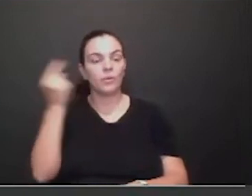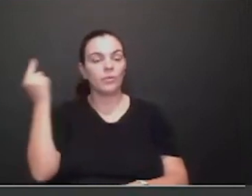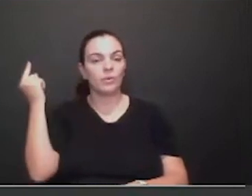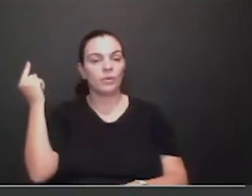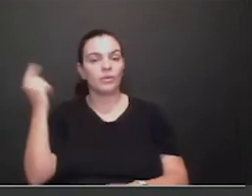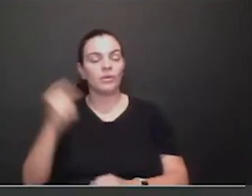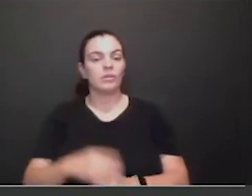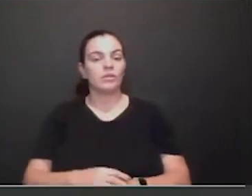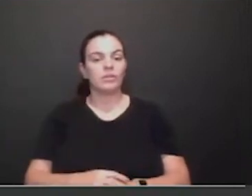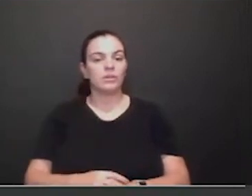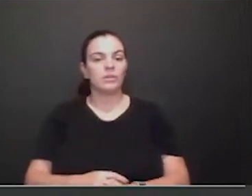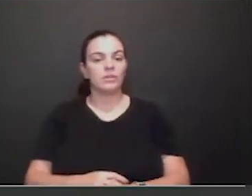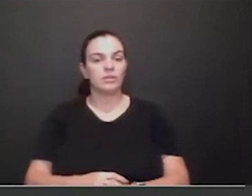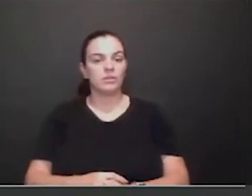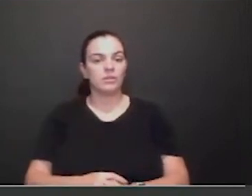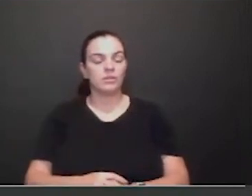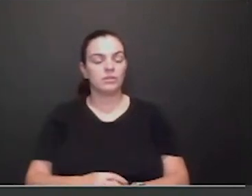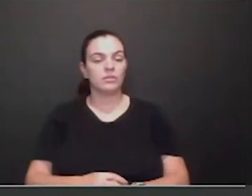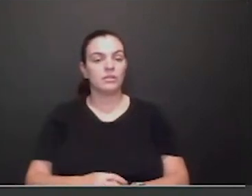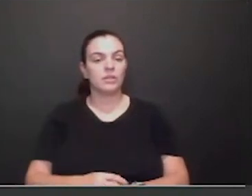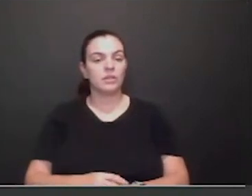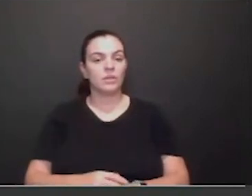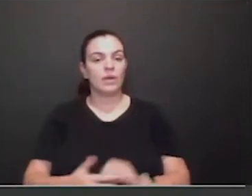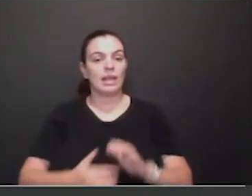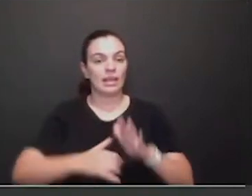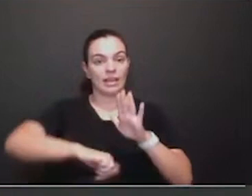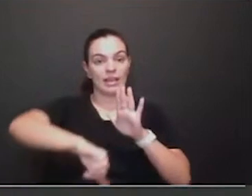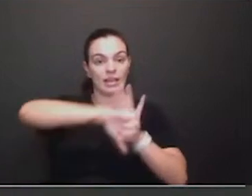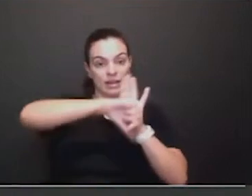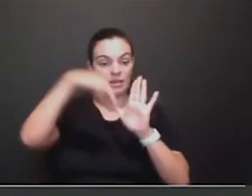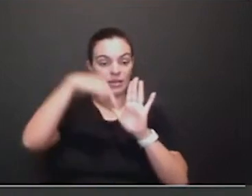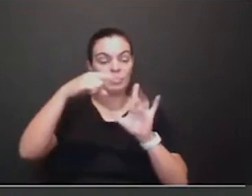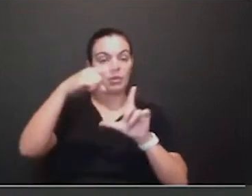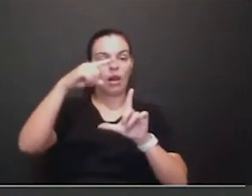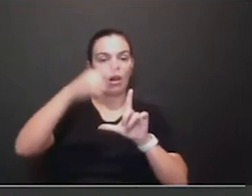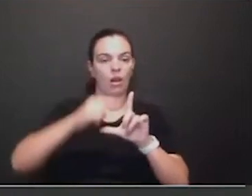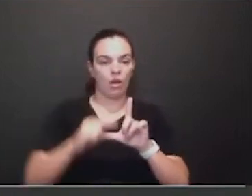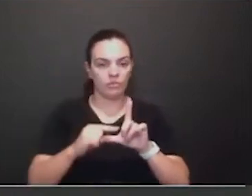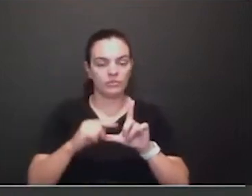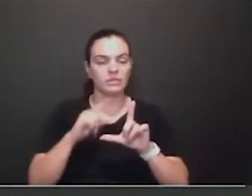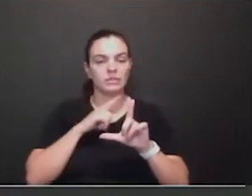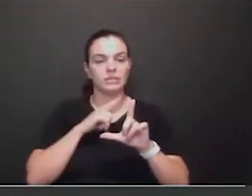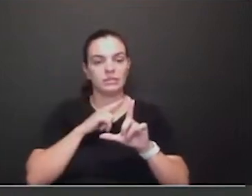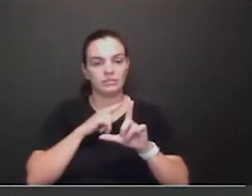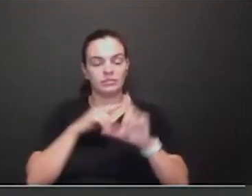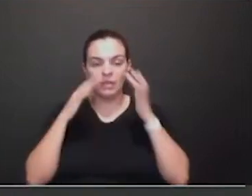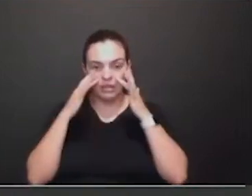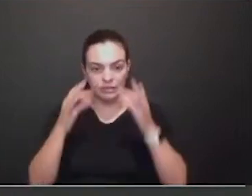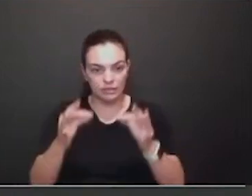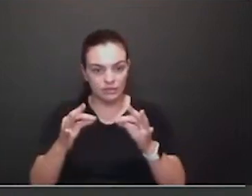de criminalidade, todas encabeçadas aí pela Secretaria de Defesa Social, chamando atenção para o